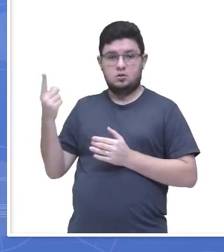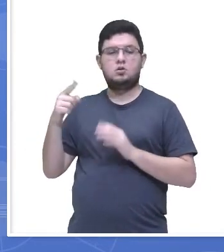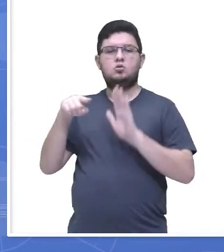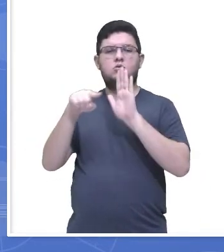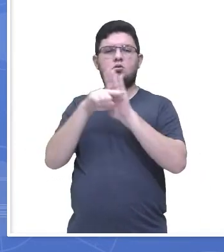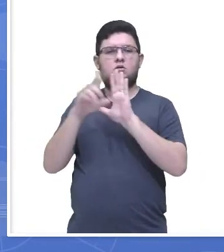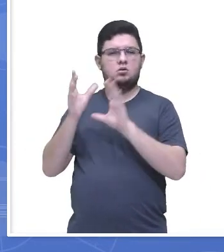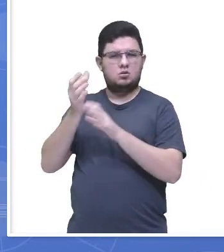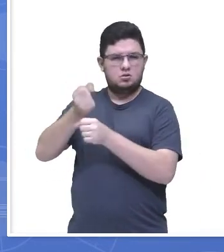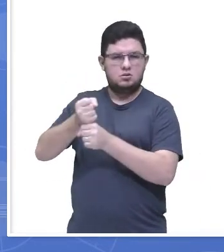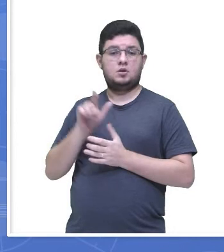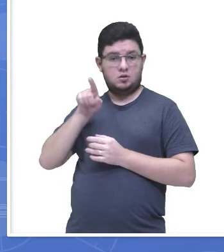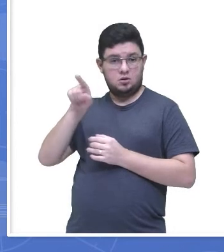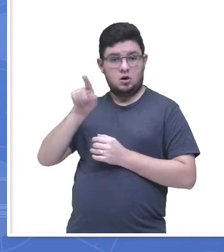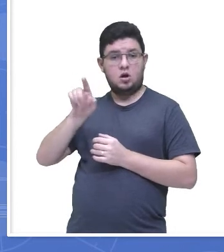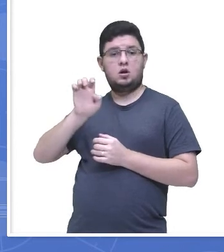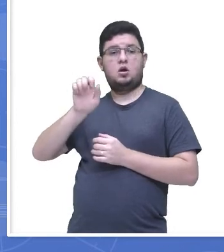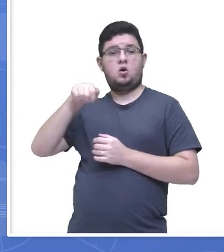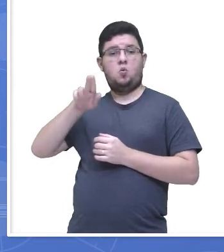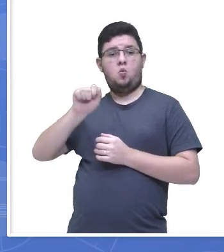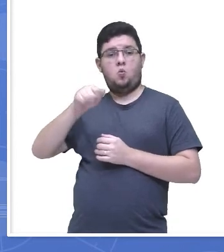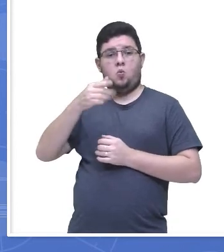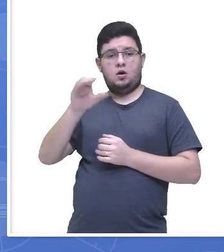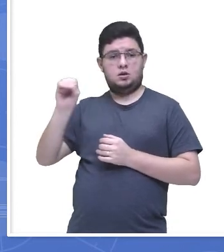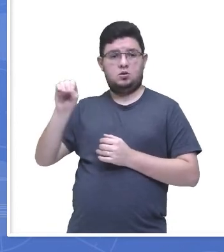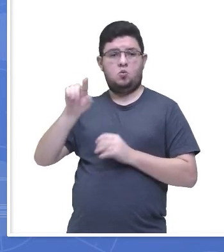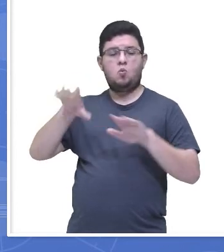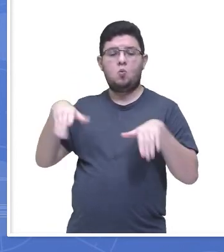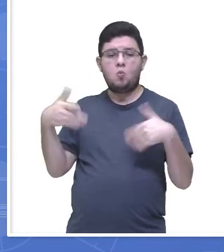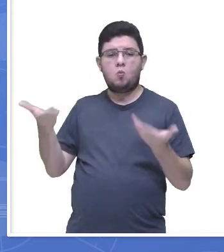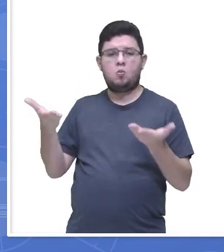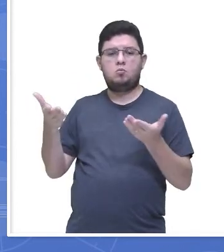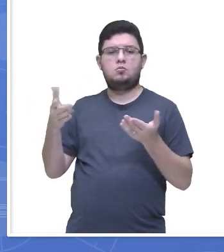do corpo é 72 graus Celsius. Temperatura final,